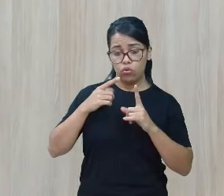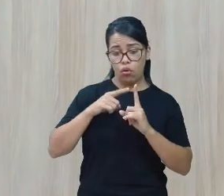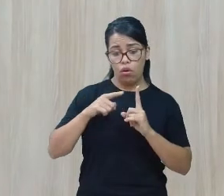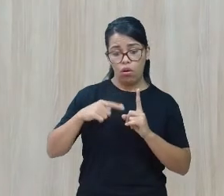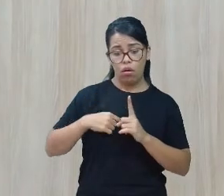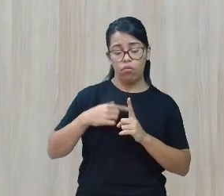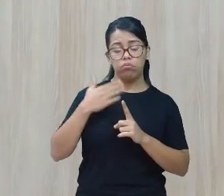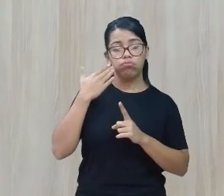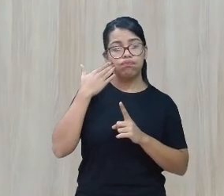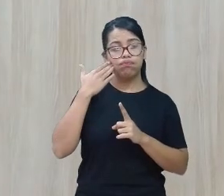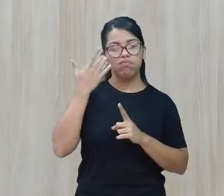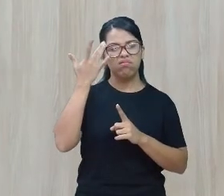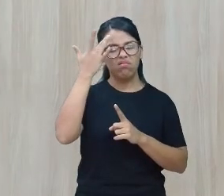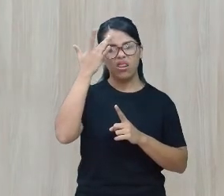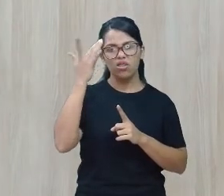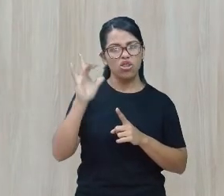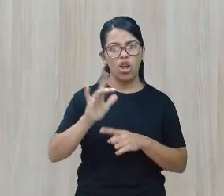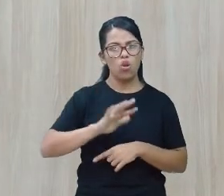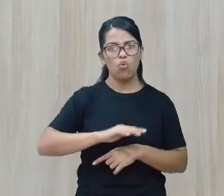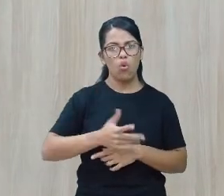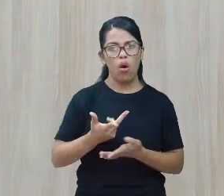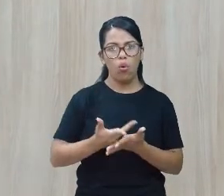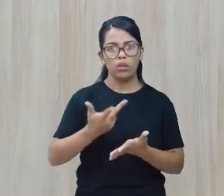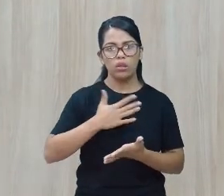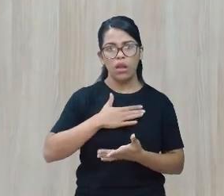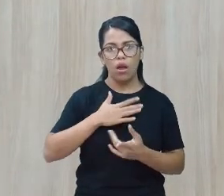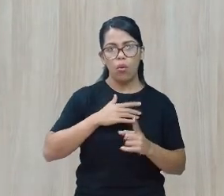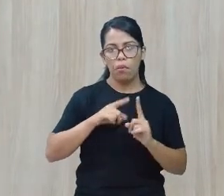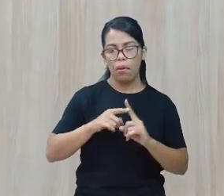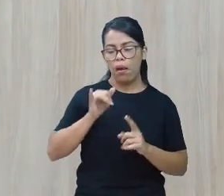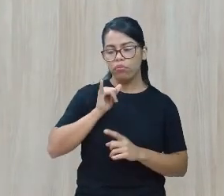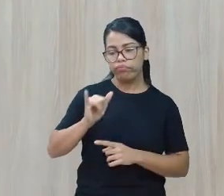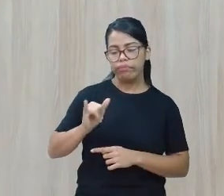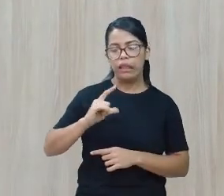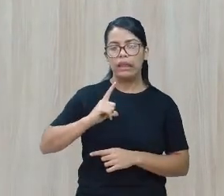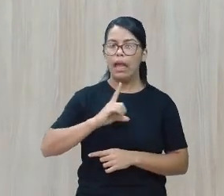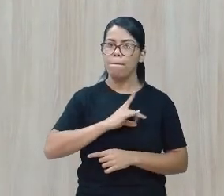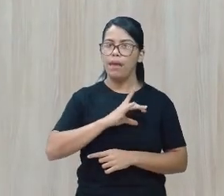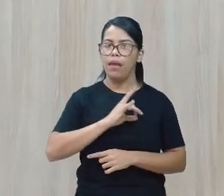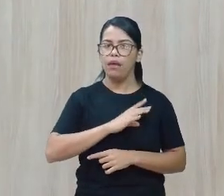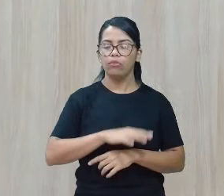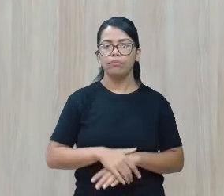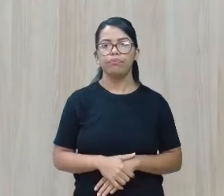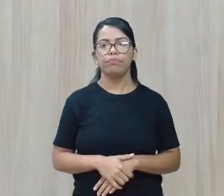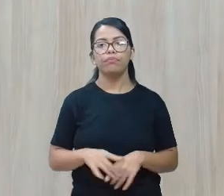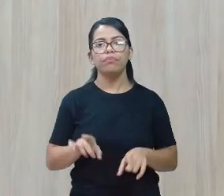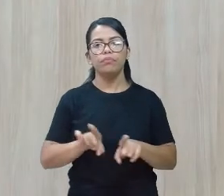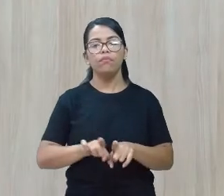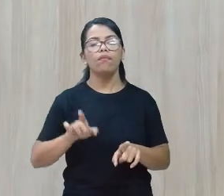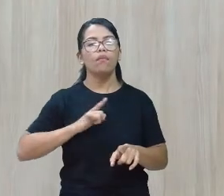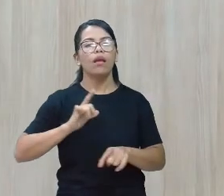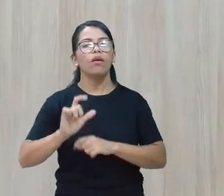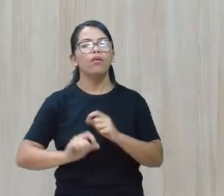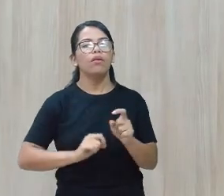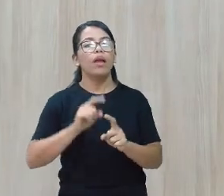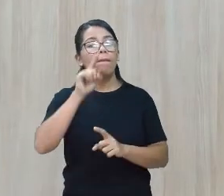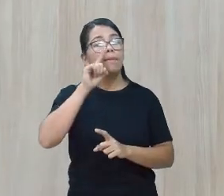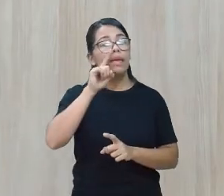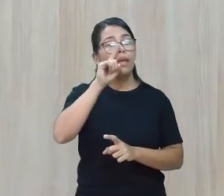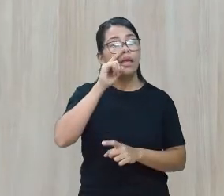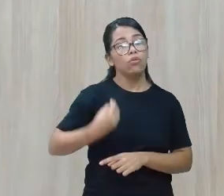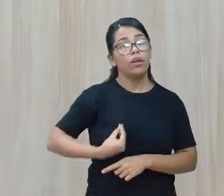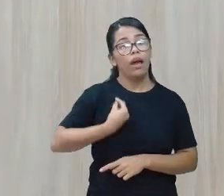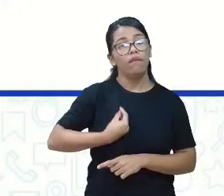não ia acontecer. Então, tem o risco do aborto e também tem o risco de vida. Por quê? Porque algumas,